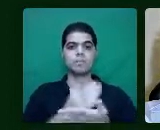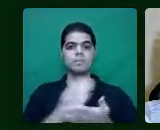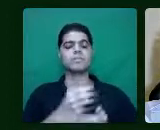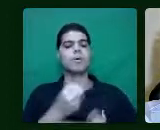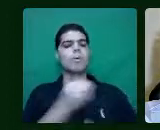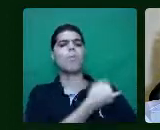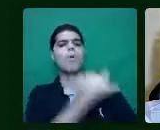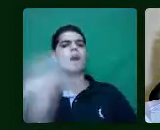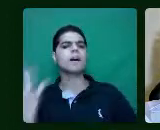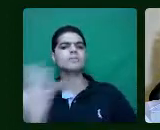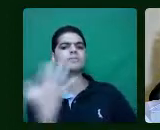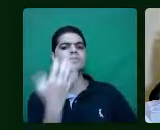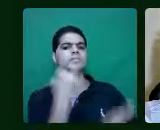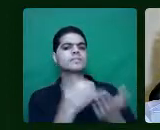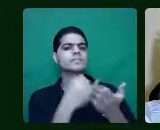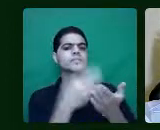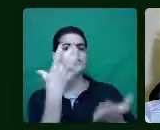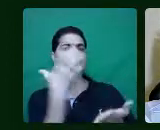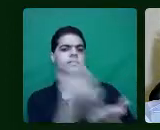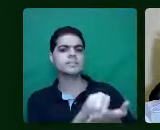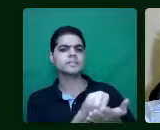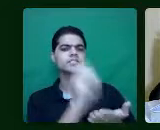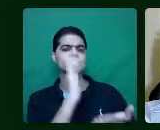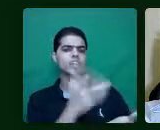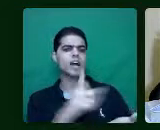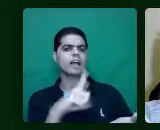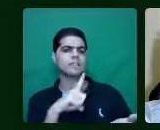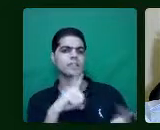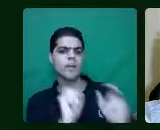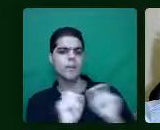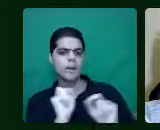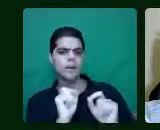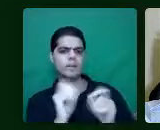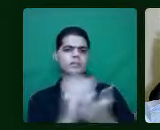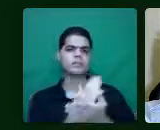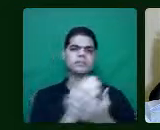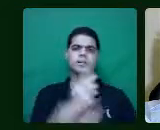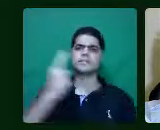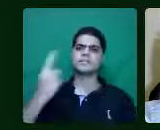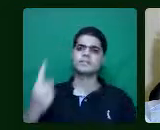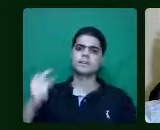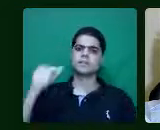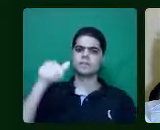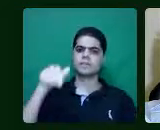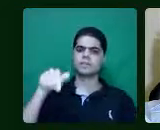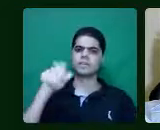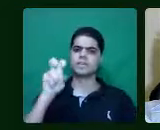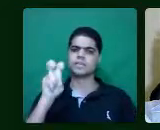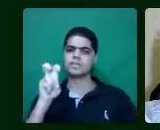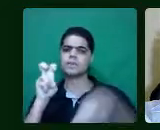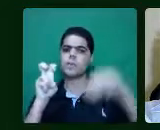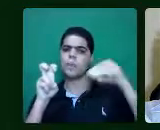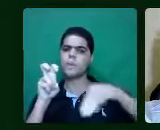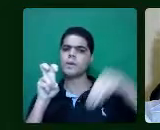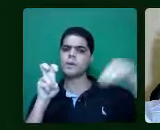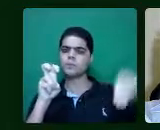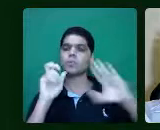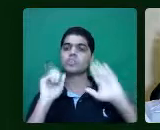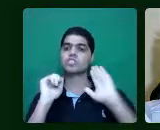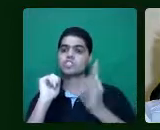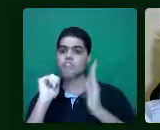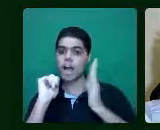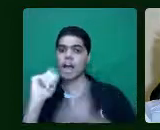fui pescar aqui, o último levantamento que a Ana me passou aqui, temos mais de 175 mentores. Aí não sei